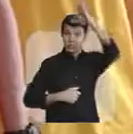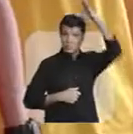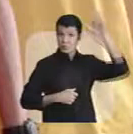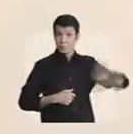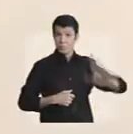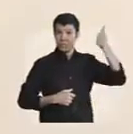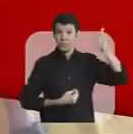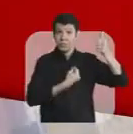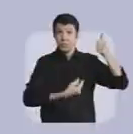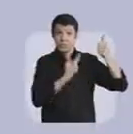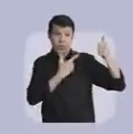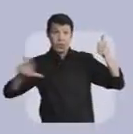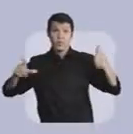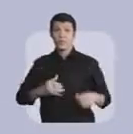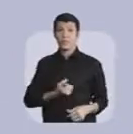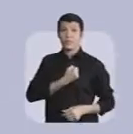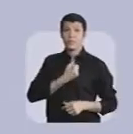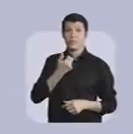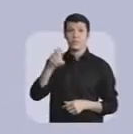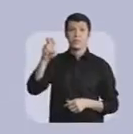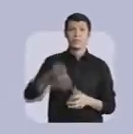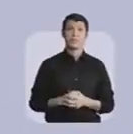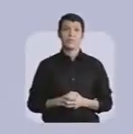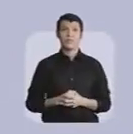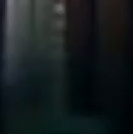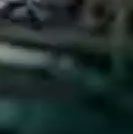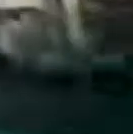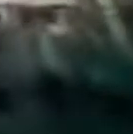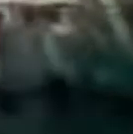para a vida. Novo cidadão, para crescer tem que mudar. Cidade.